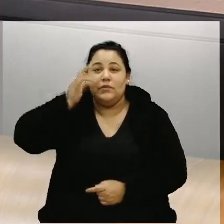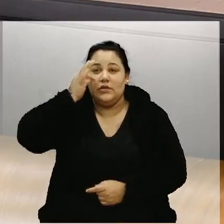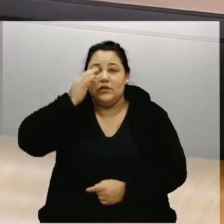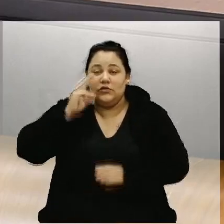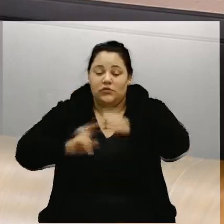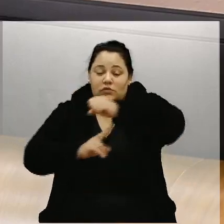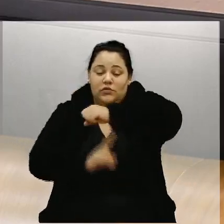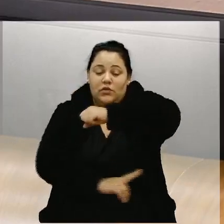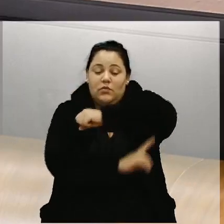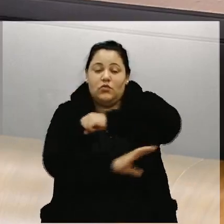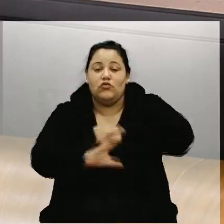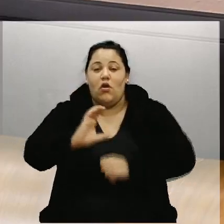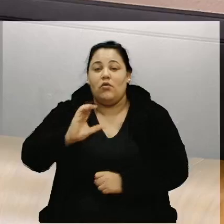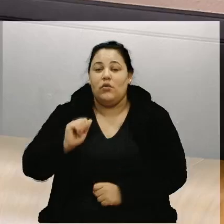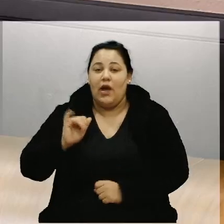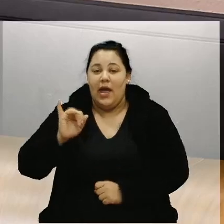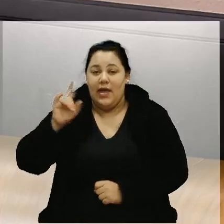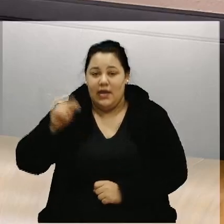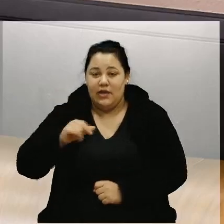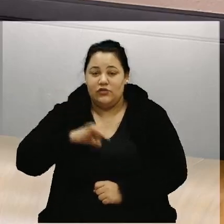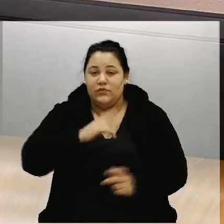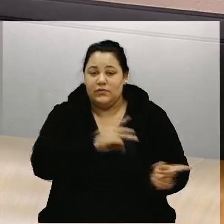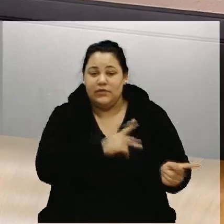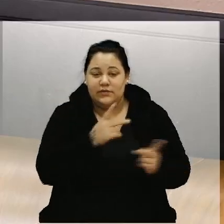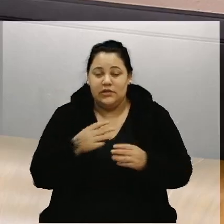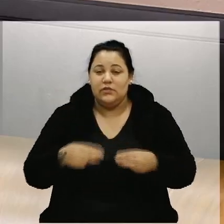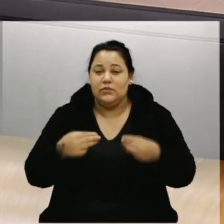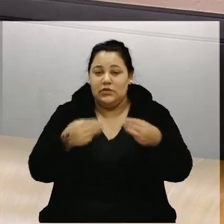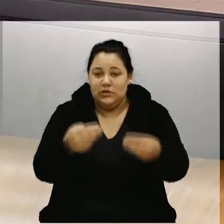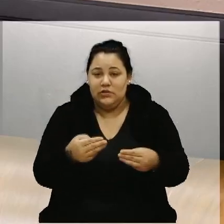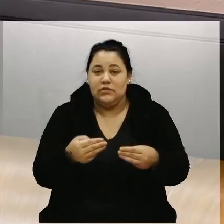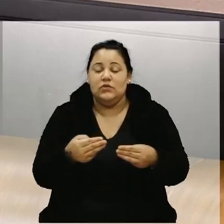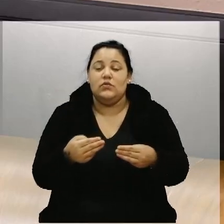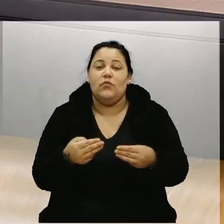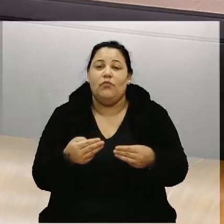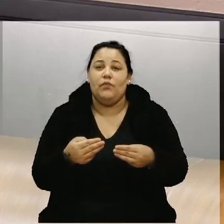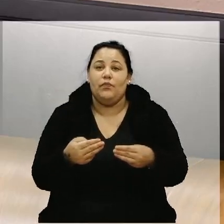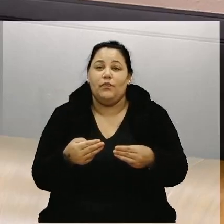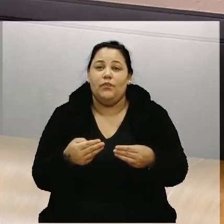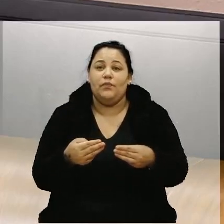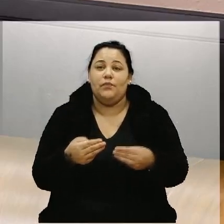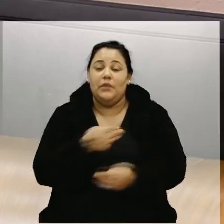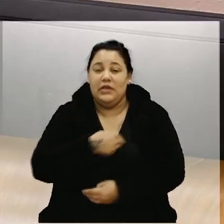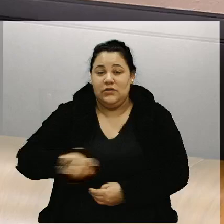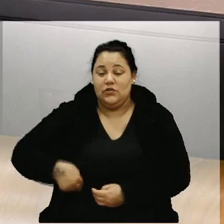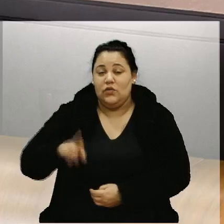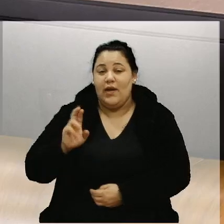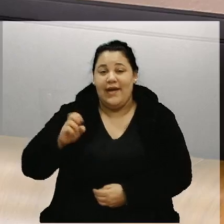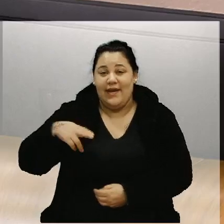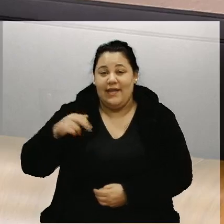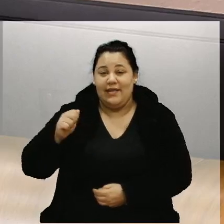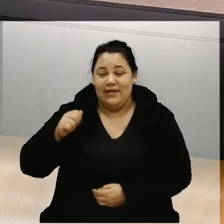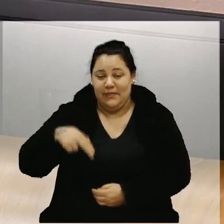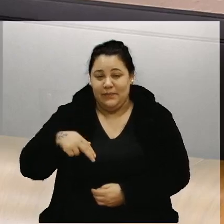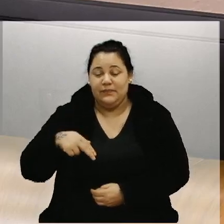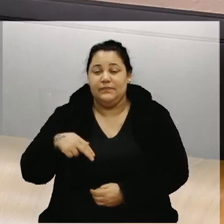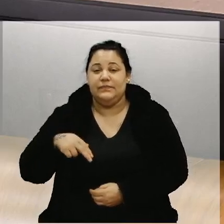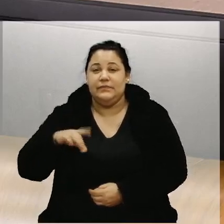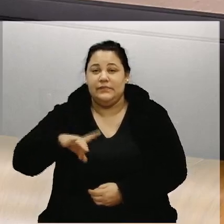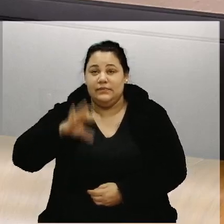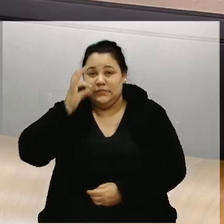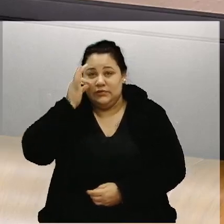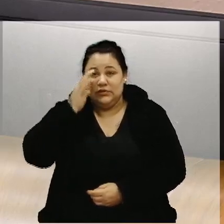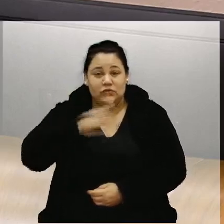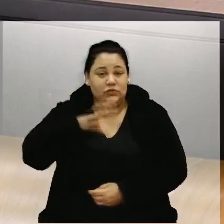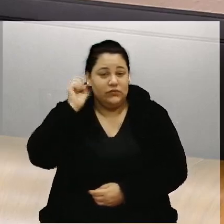Rio Caí, né? Recebemos aí a visita do ministro dos Transportes, Renan Filho, e como é importante também ouvir que as coisas